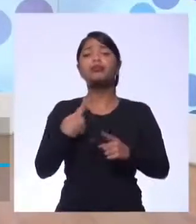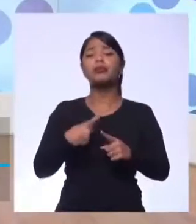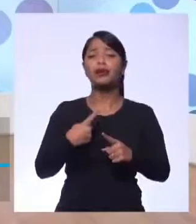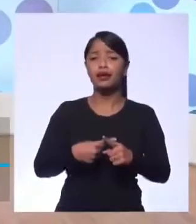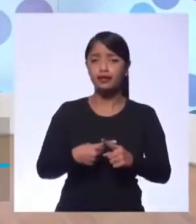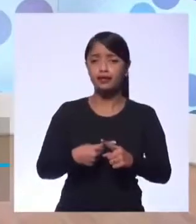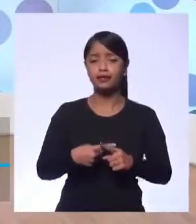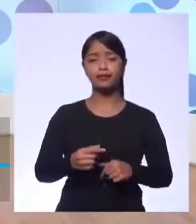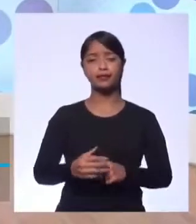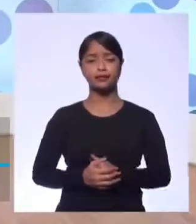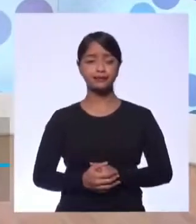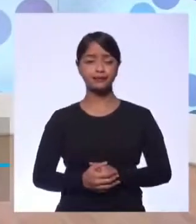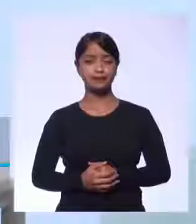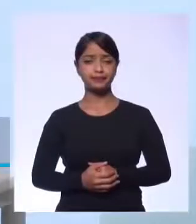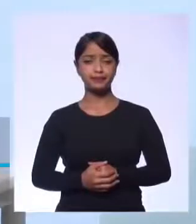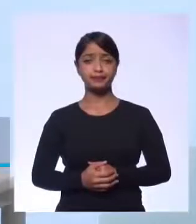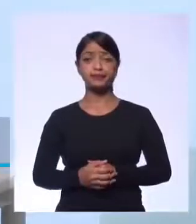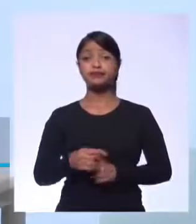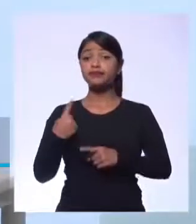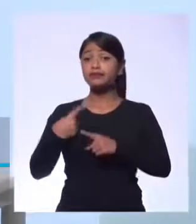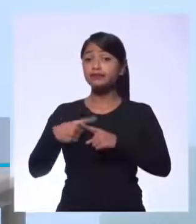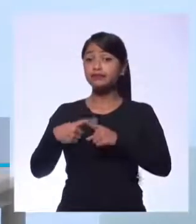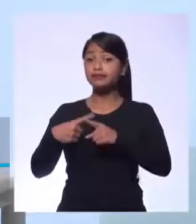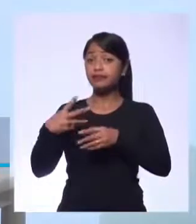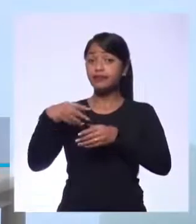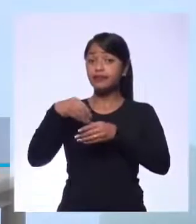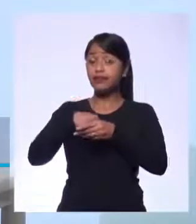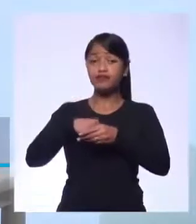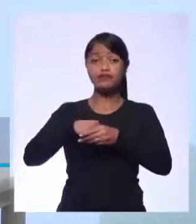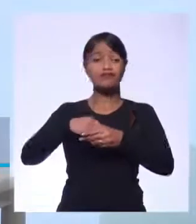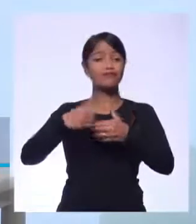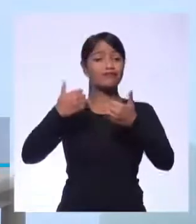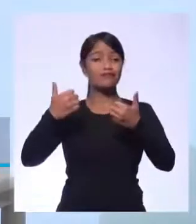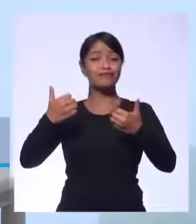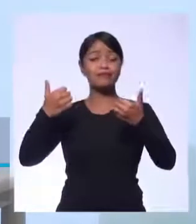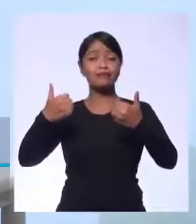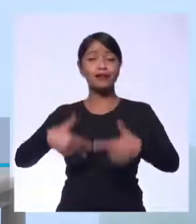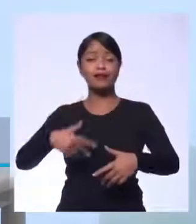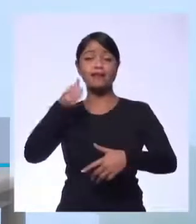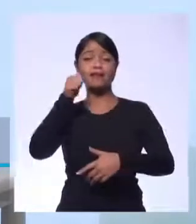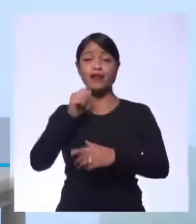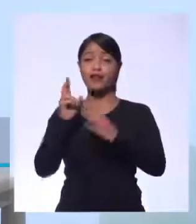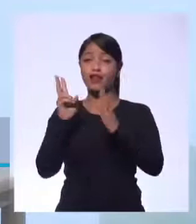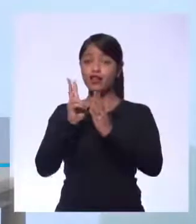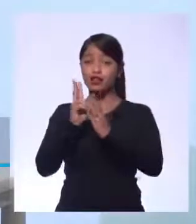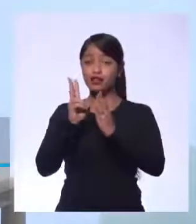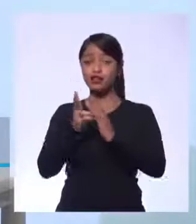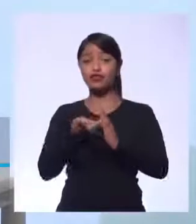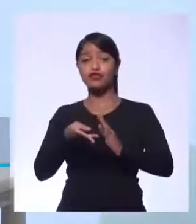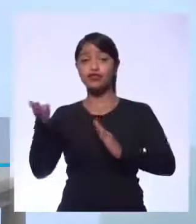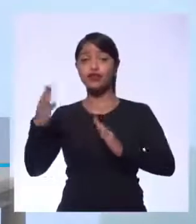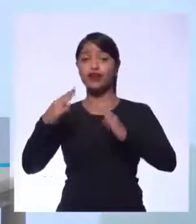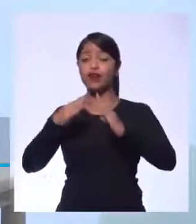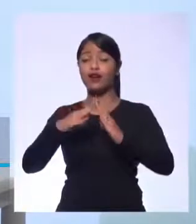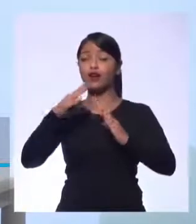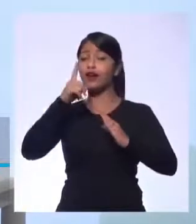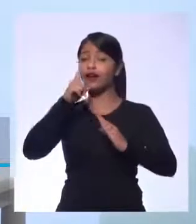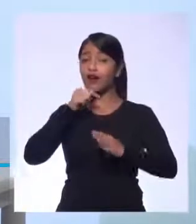Qual? Porque ela não fala de uma índia que foi morar no Rio. Ele fala de uma índia que foi morar no Rio e se transformou em metade peixe e metade